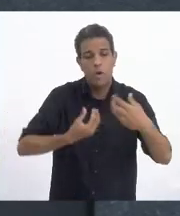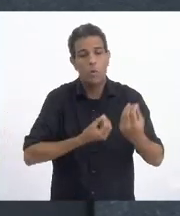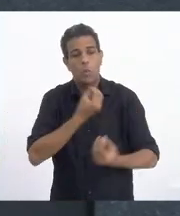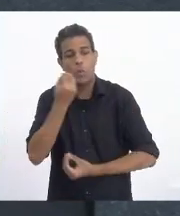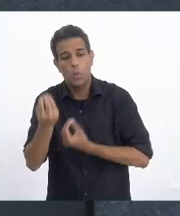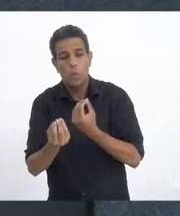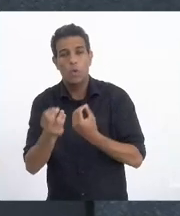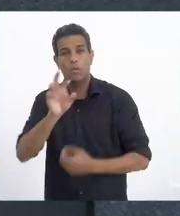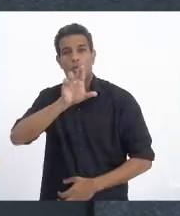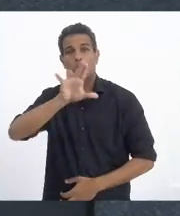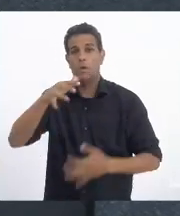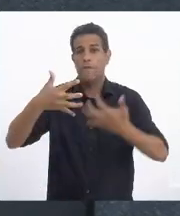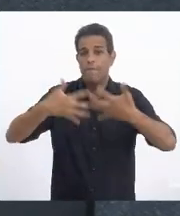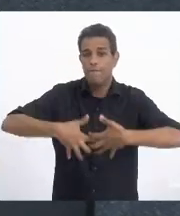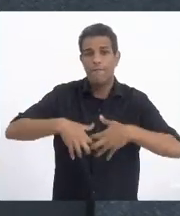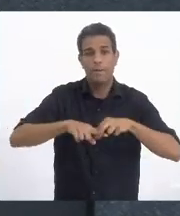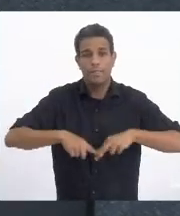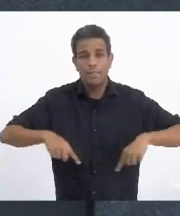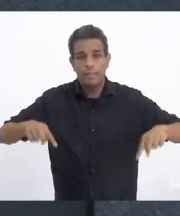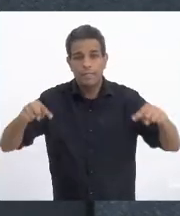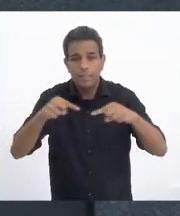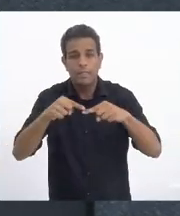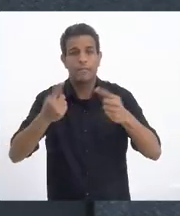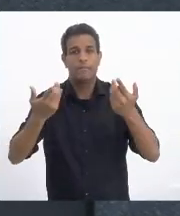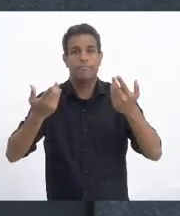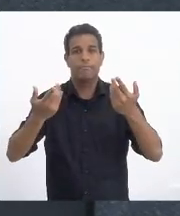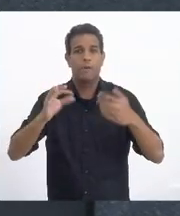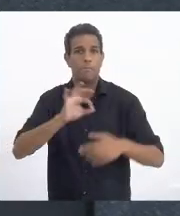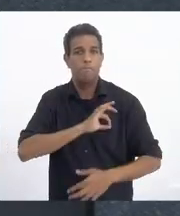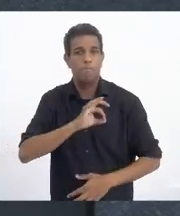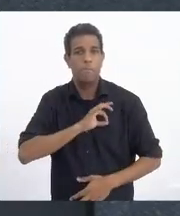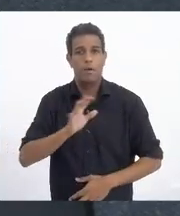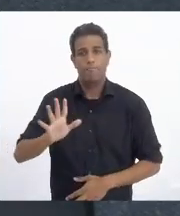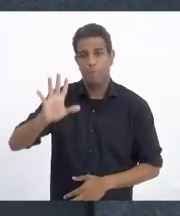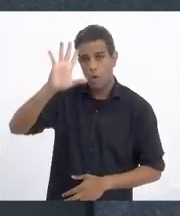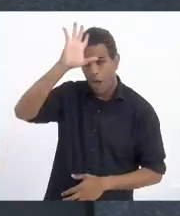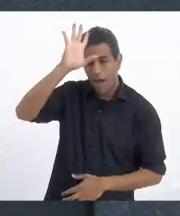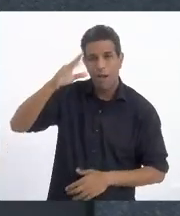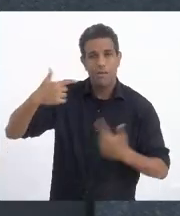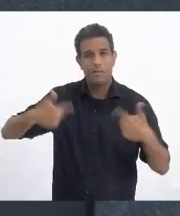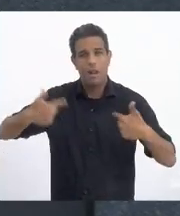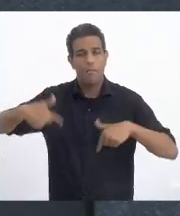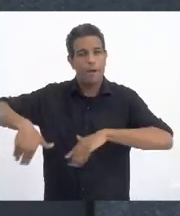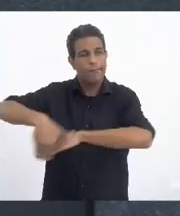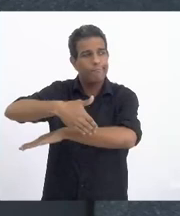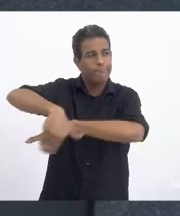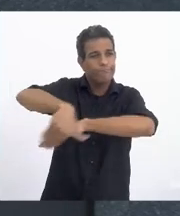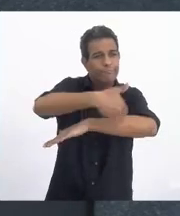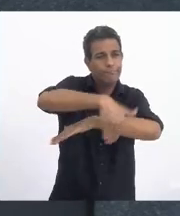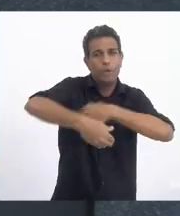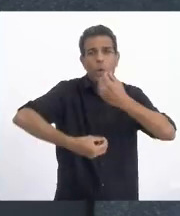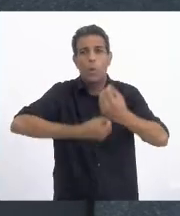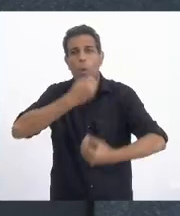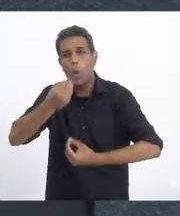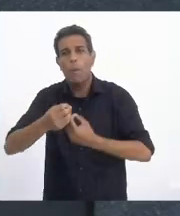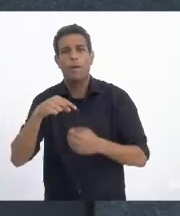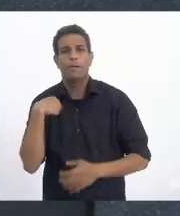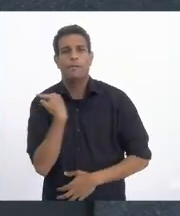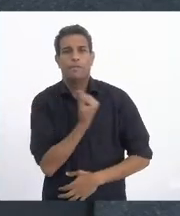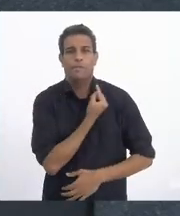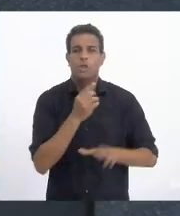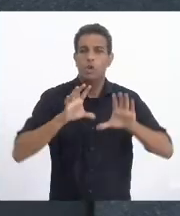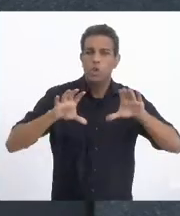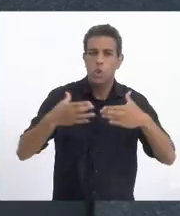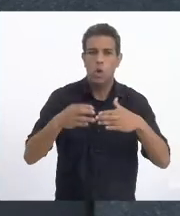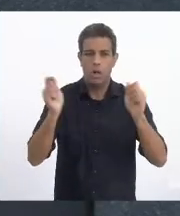não anda. Sem um policial na esquina, sem um bombeiro, sem esses homens no estado do Rio de Janeiro, o nosso